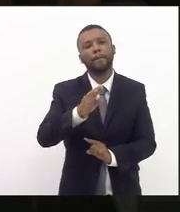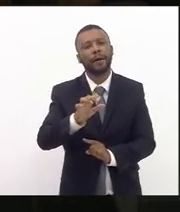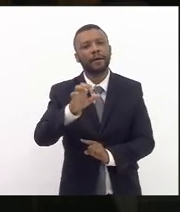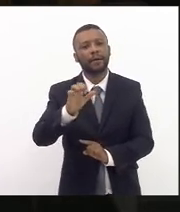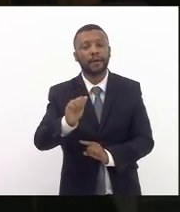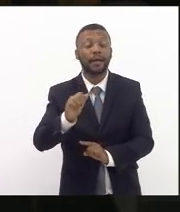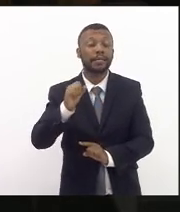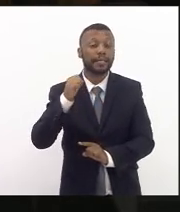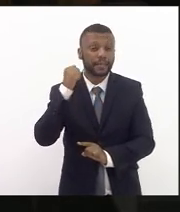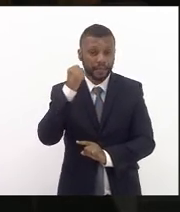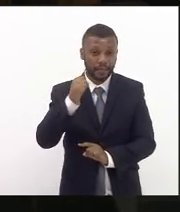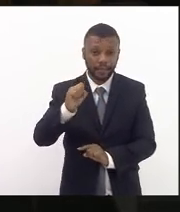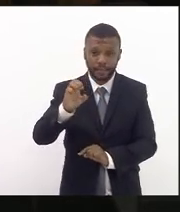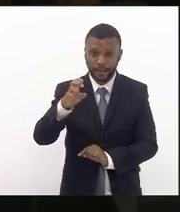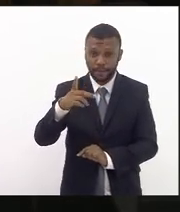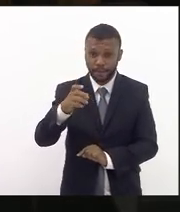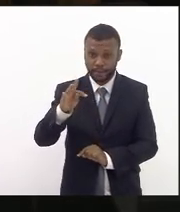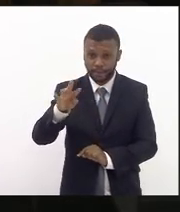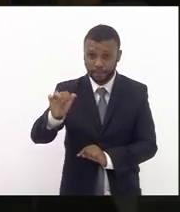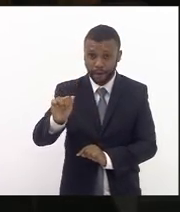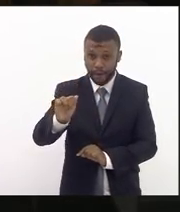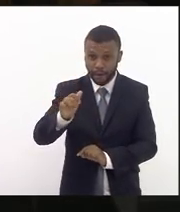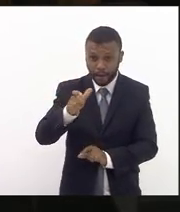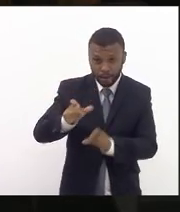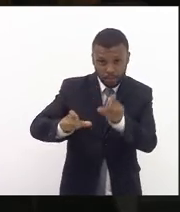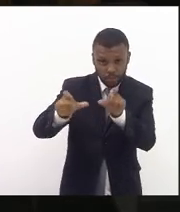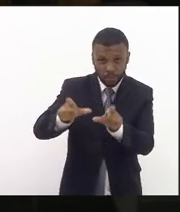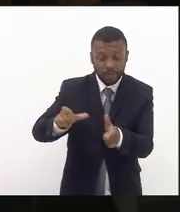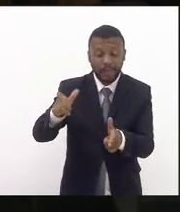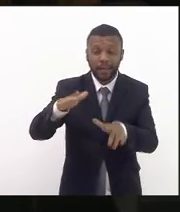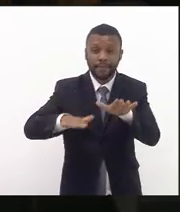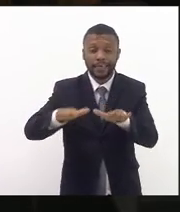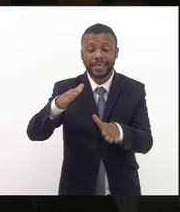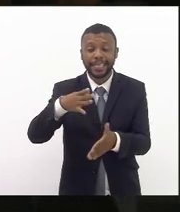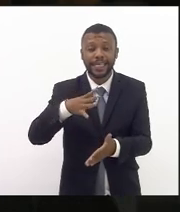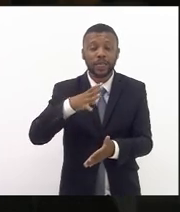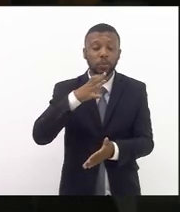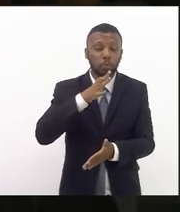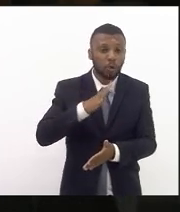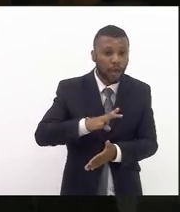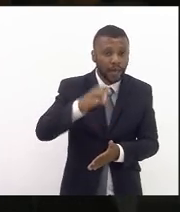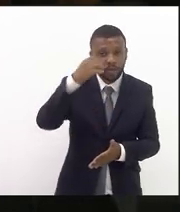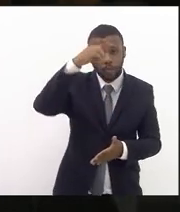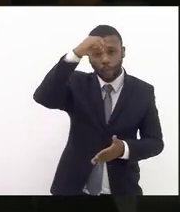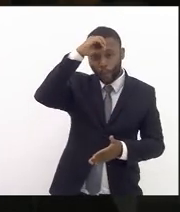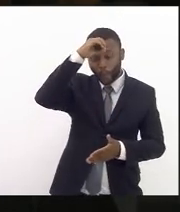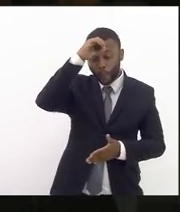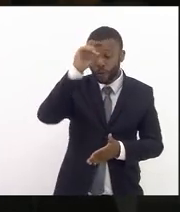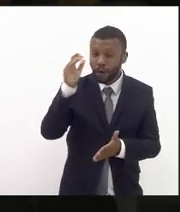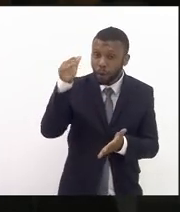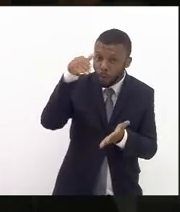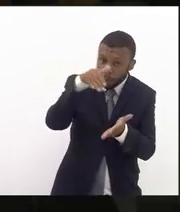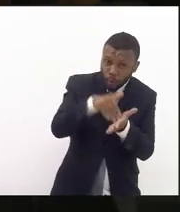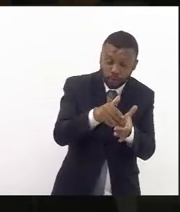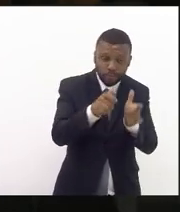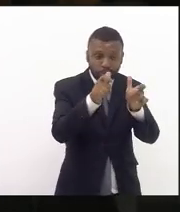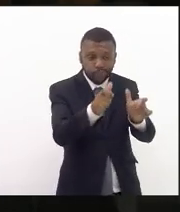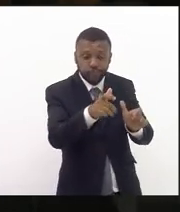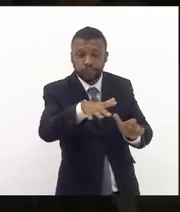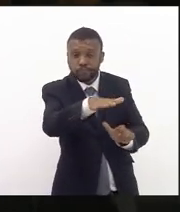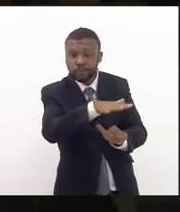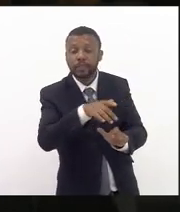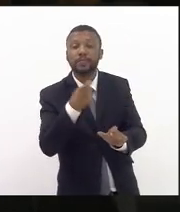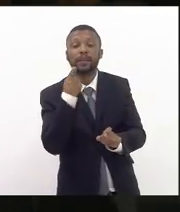não sabe, para quem está distraído, para quem está esquecido, é o último reduto de pesca